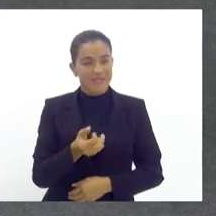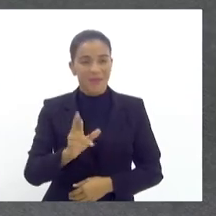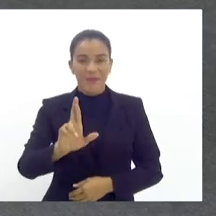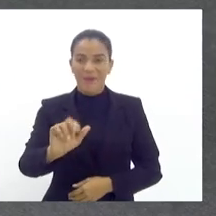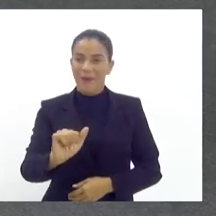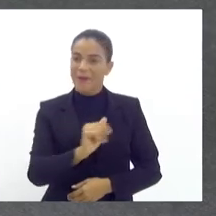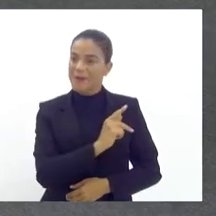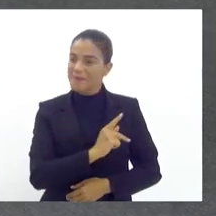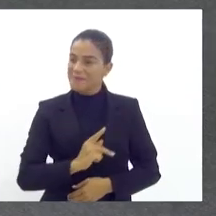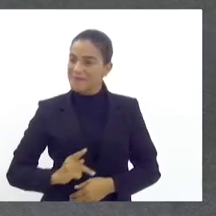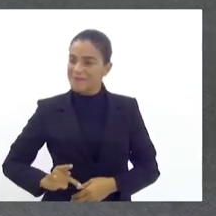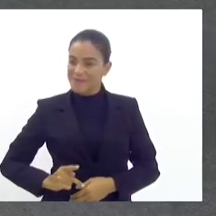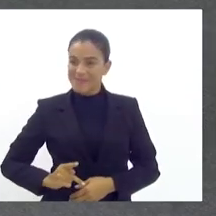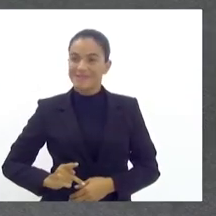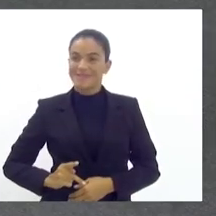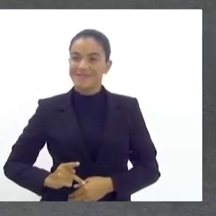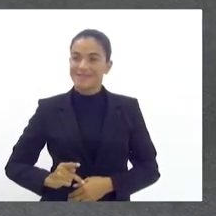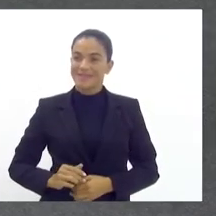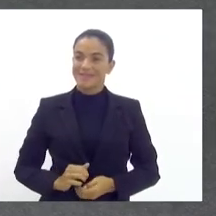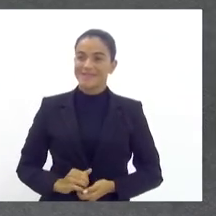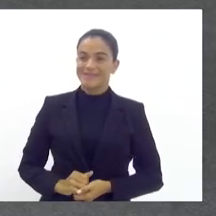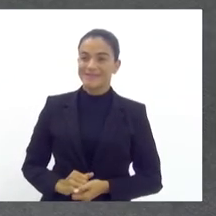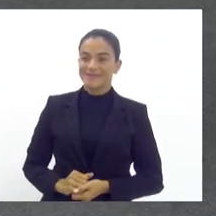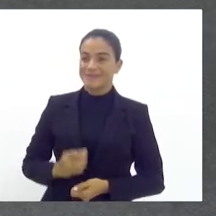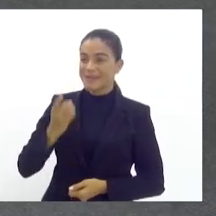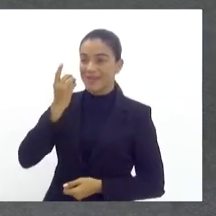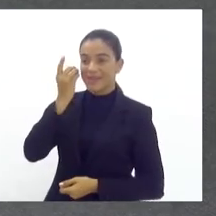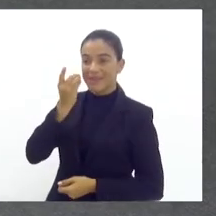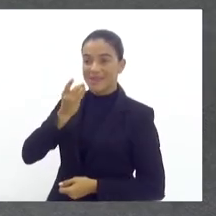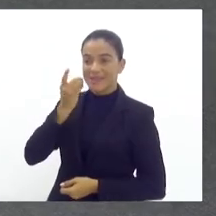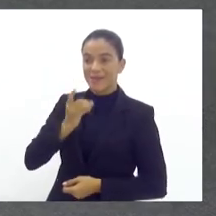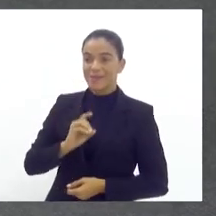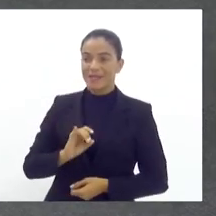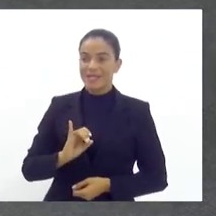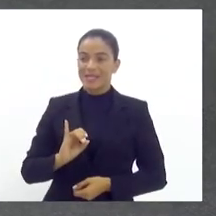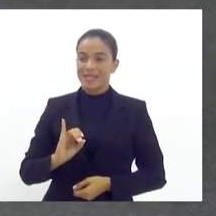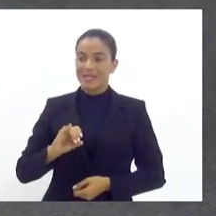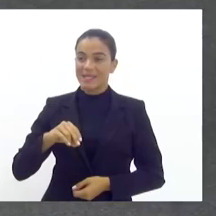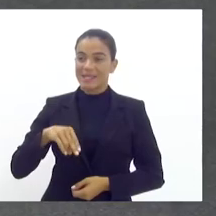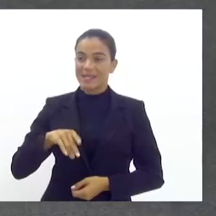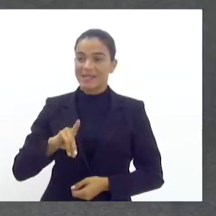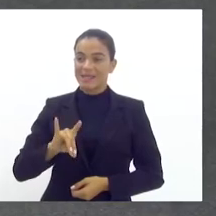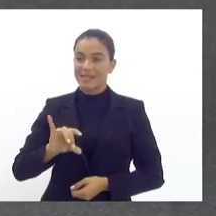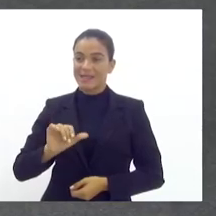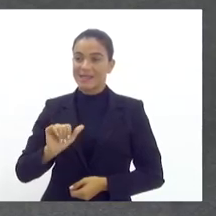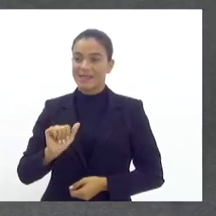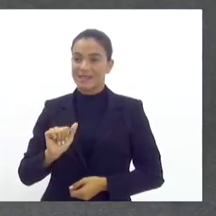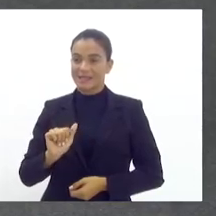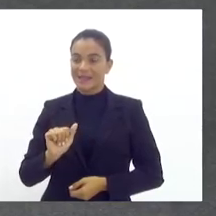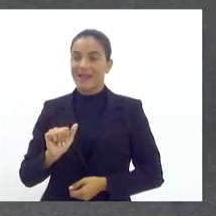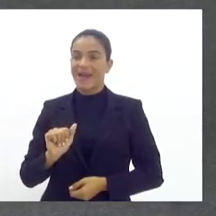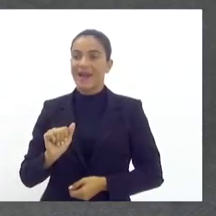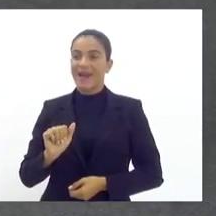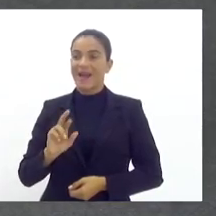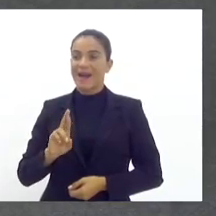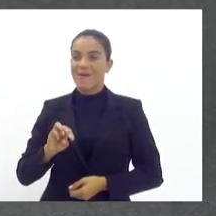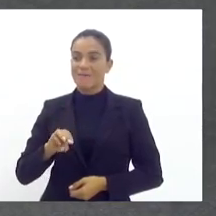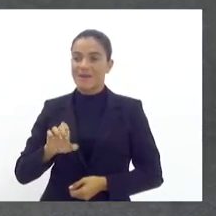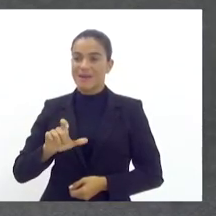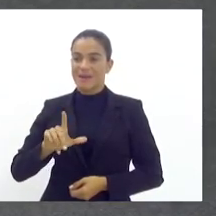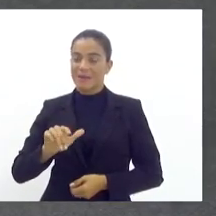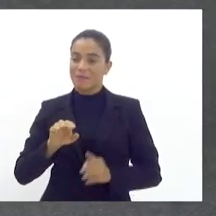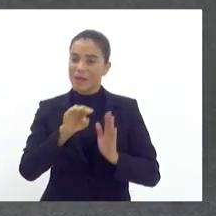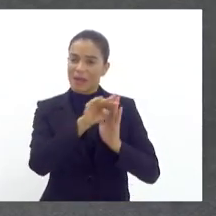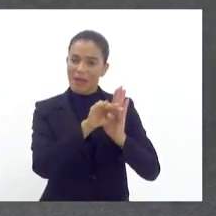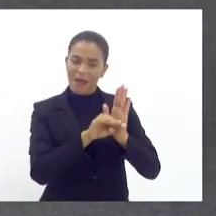em exercício deputada Índia armelau a ata reflete